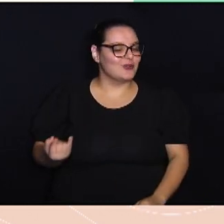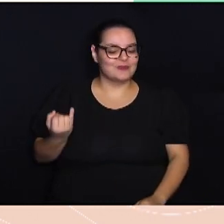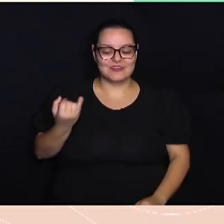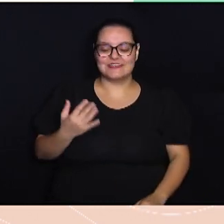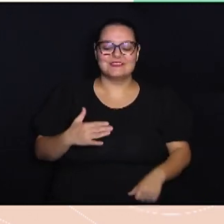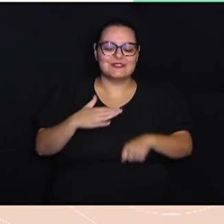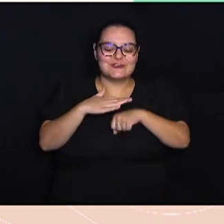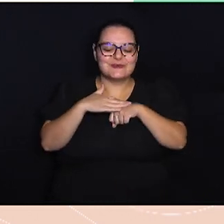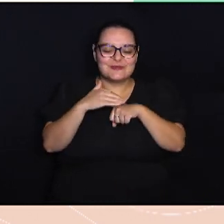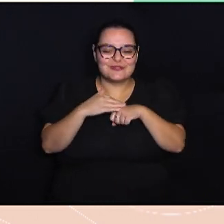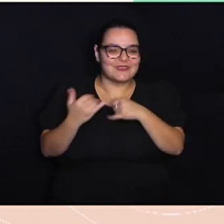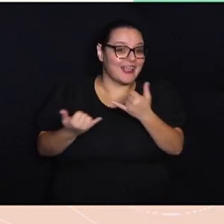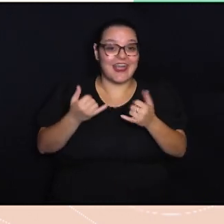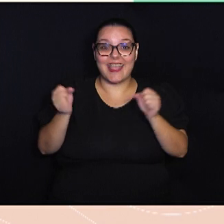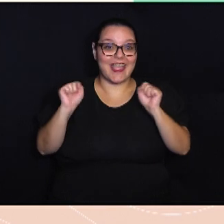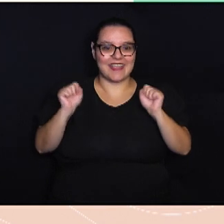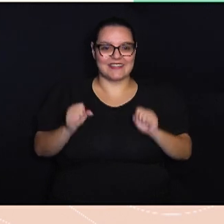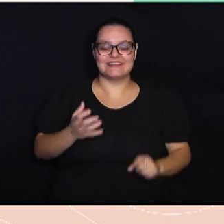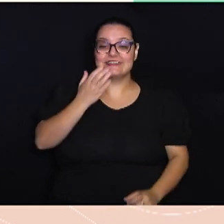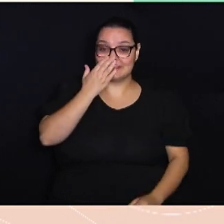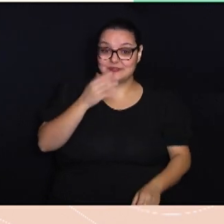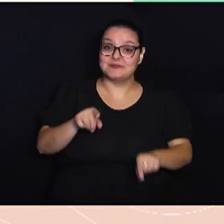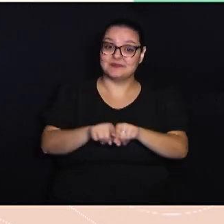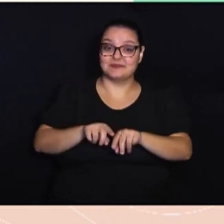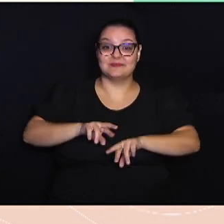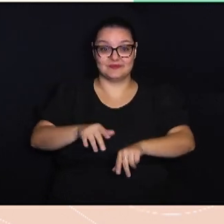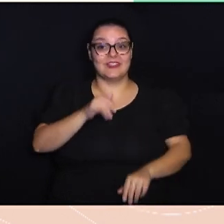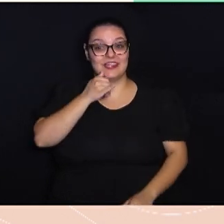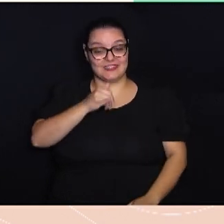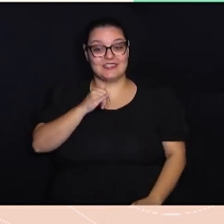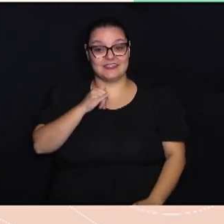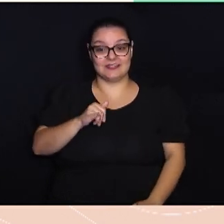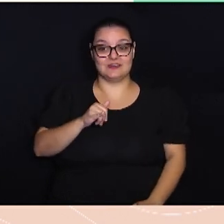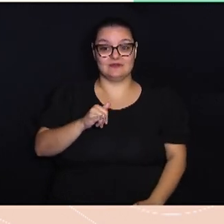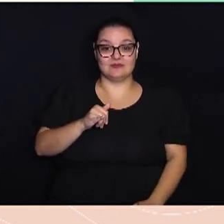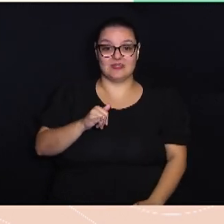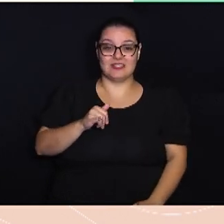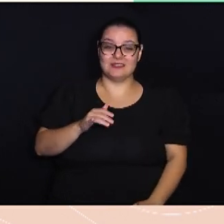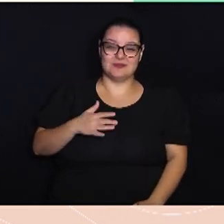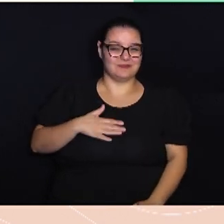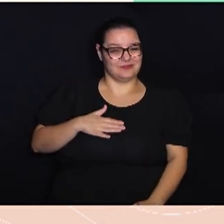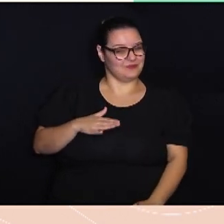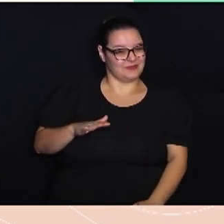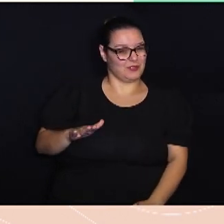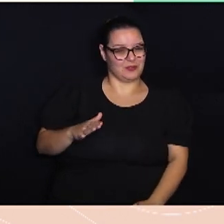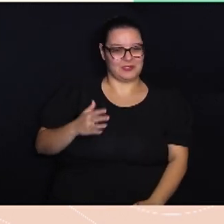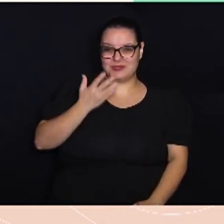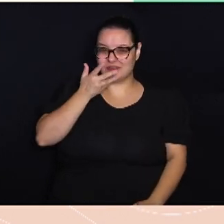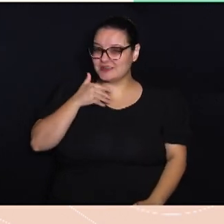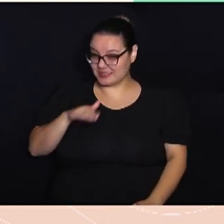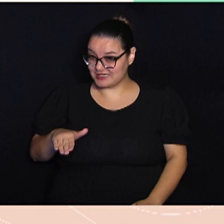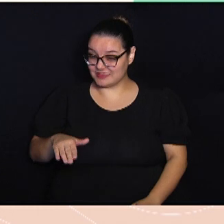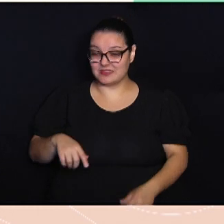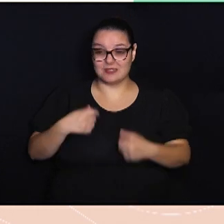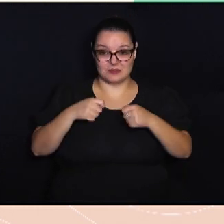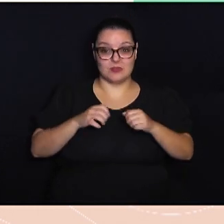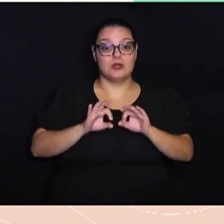matéria-prima importada, alguma coisa importada? Então, num cenário de aumento de preços,